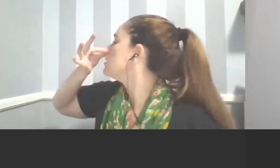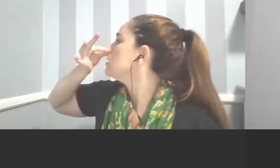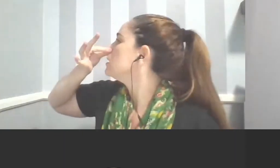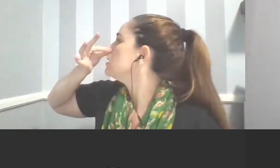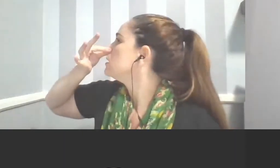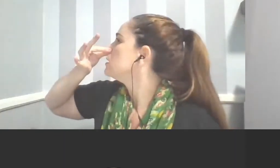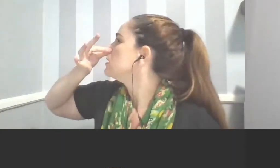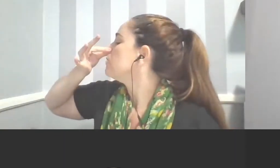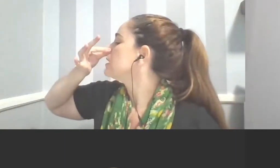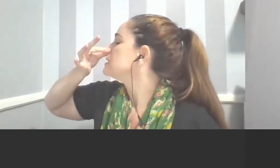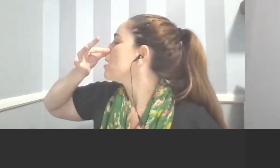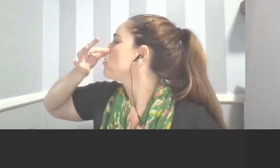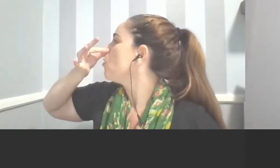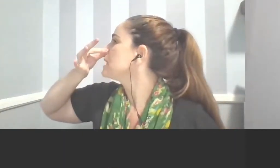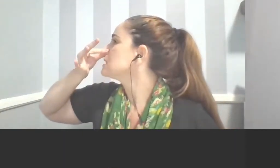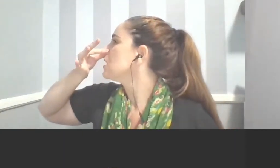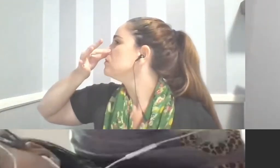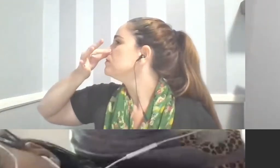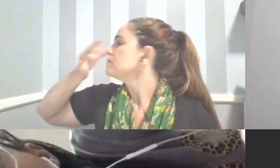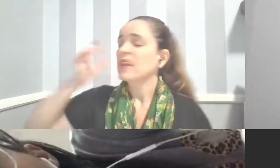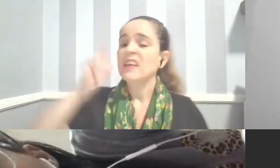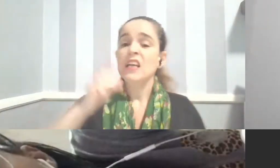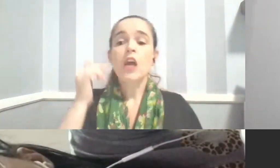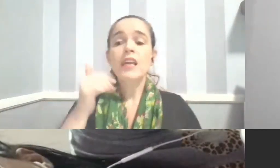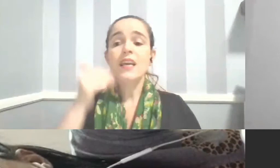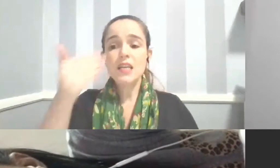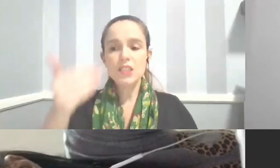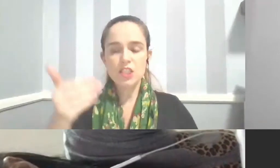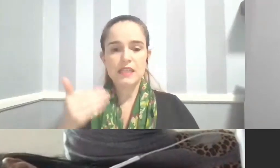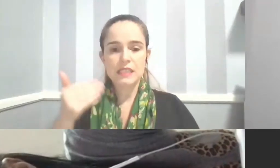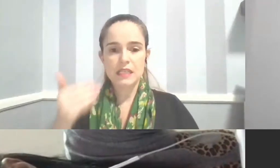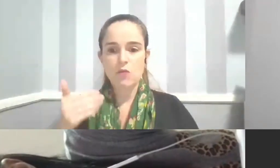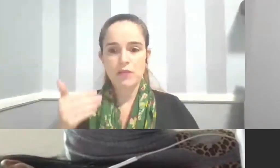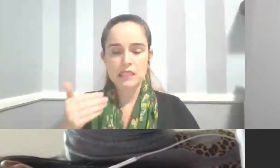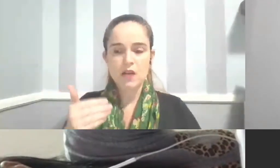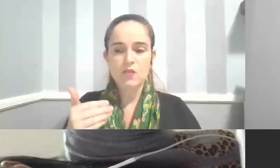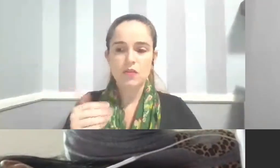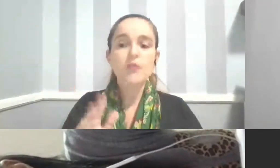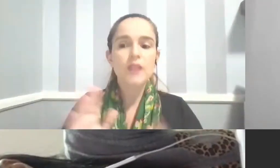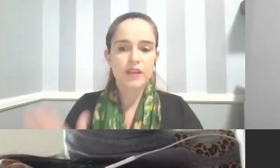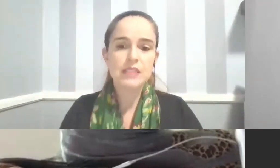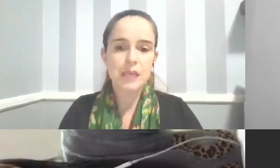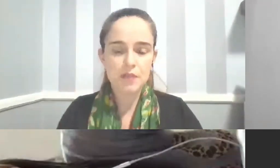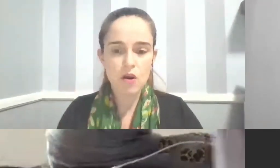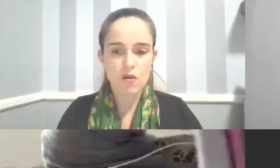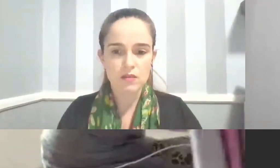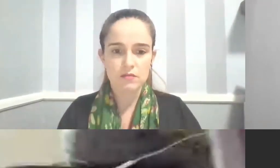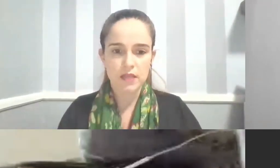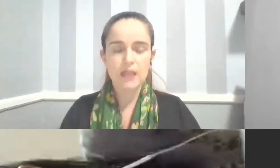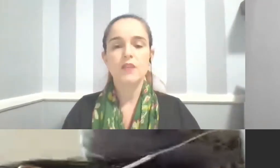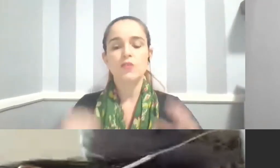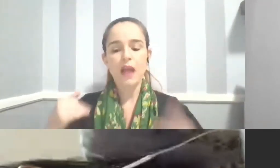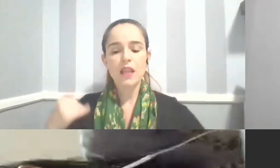ó, fazer uma compressão. Só que antes de fazer essa compressão, eu tenho que avisar a